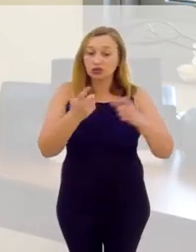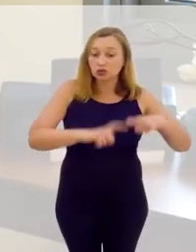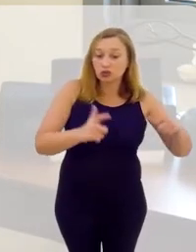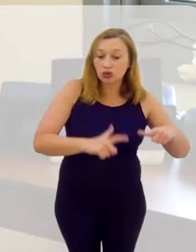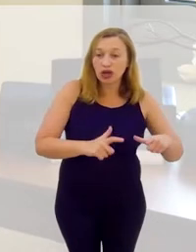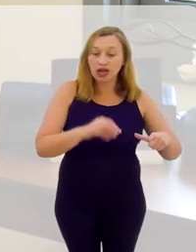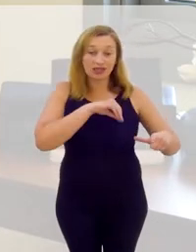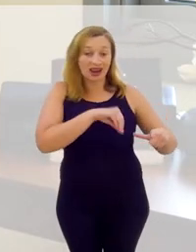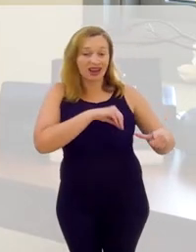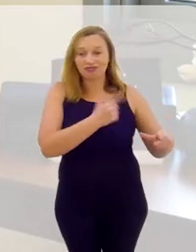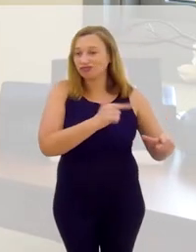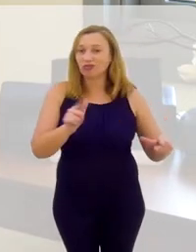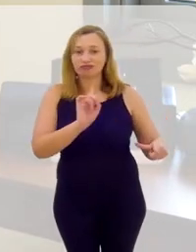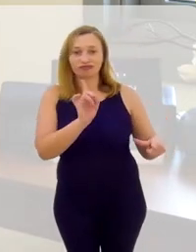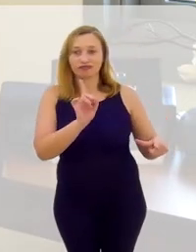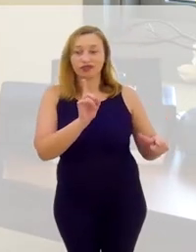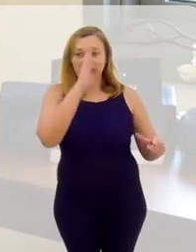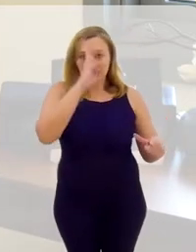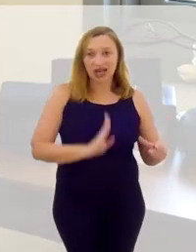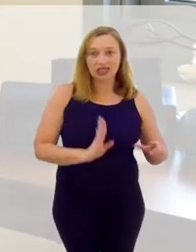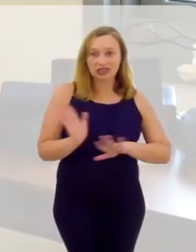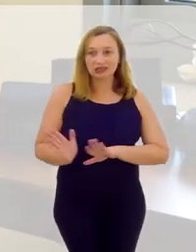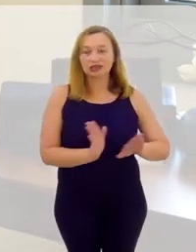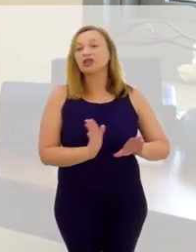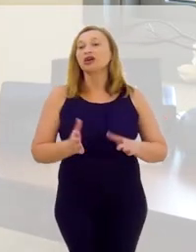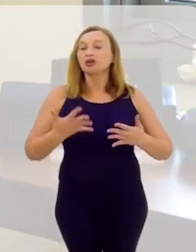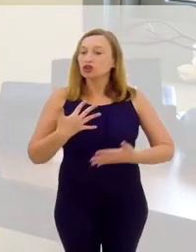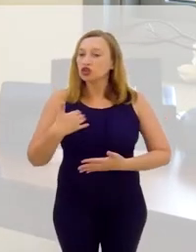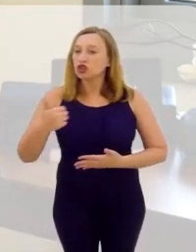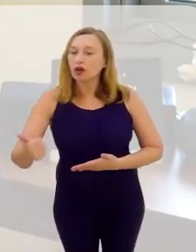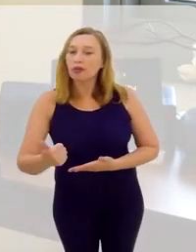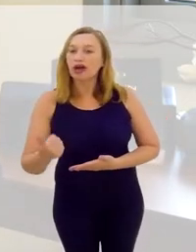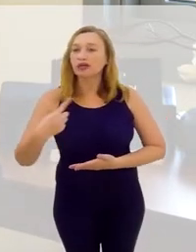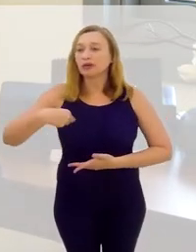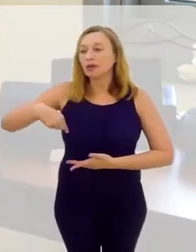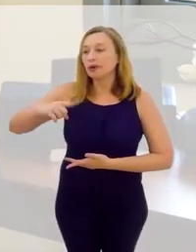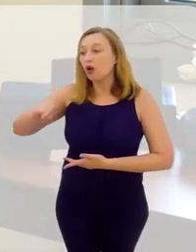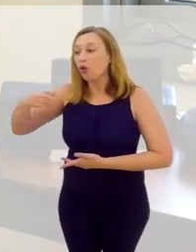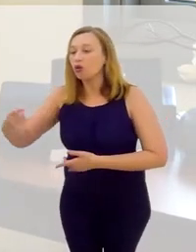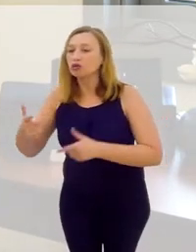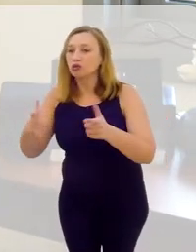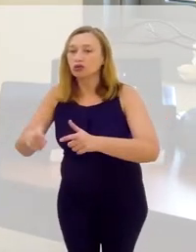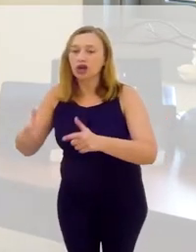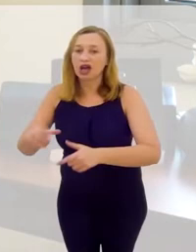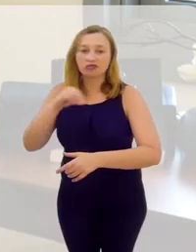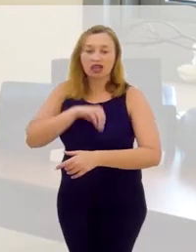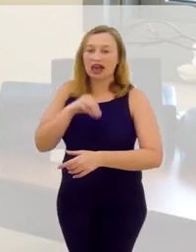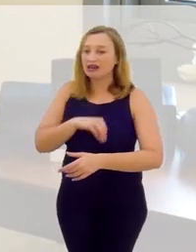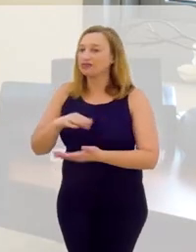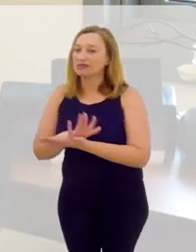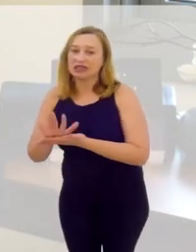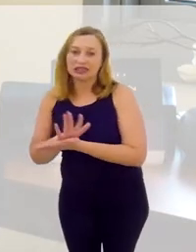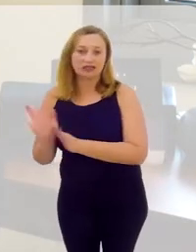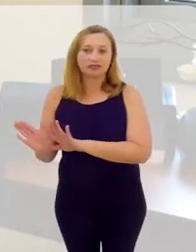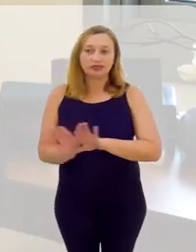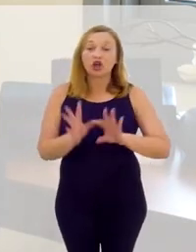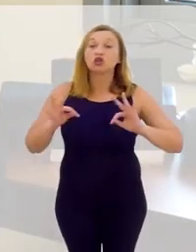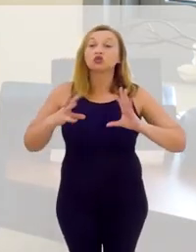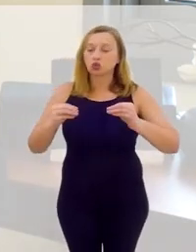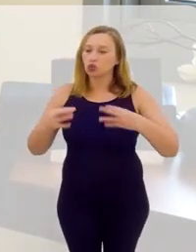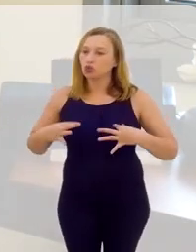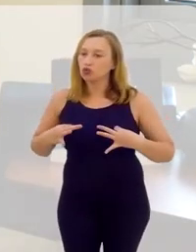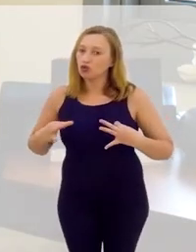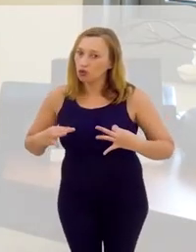7 anos numa unidade, aqueles 7 anos não foi remunerado. Estou chamado para servir como bispo em outra, sem remuneração nenhuma